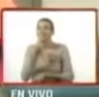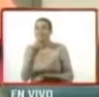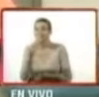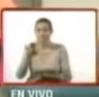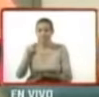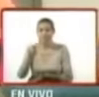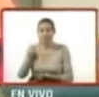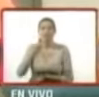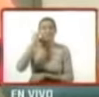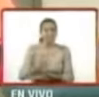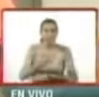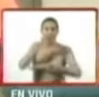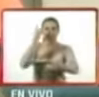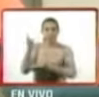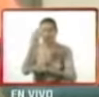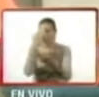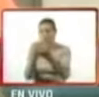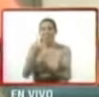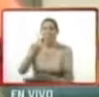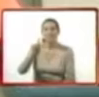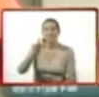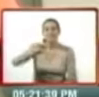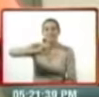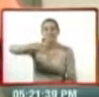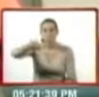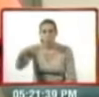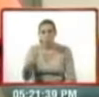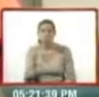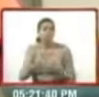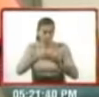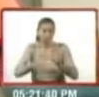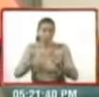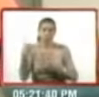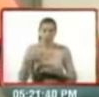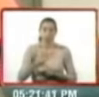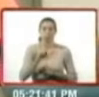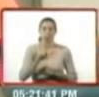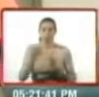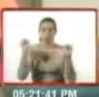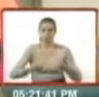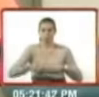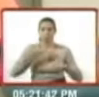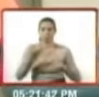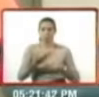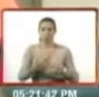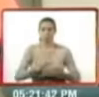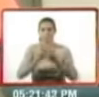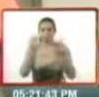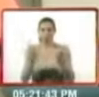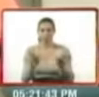Tribunal de Justiça é um direito que lhe assiste cujas formas de recurso estão Claro e plenamente estabelecidas na lei orgânica dos